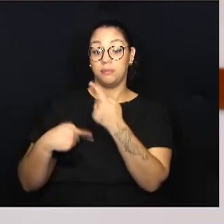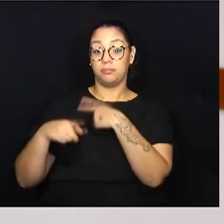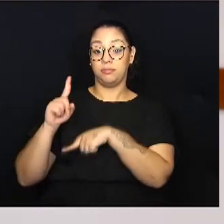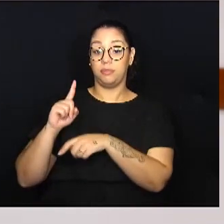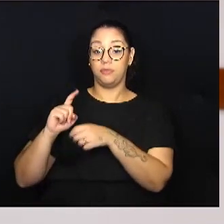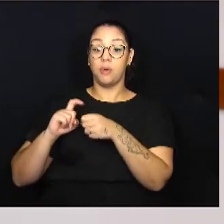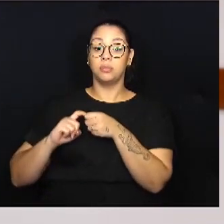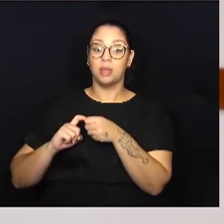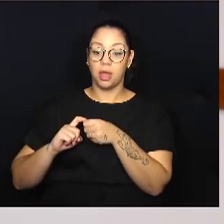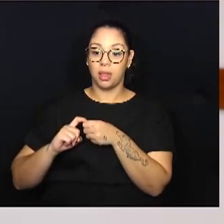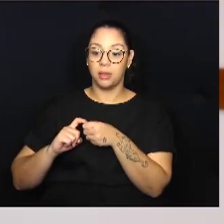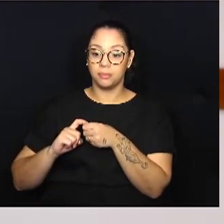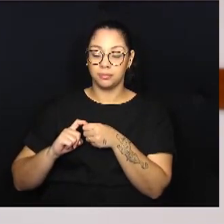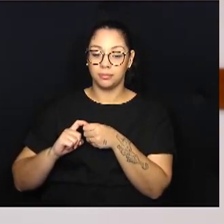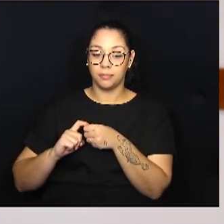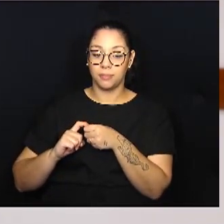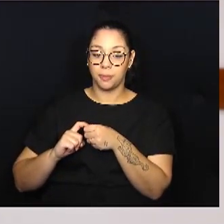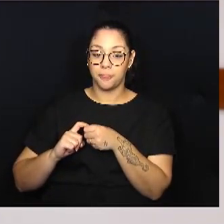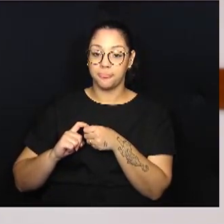pode ficar o